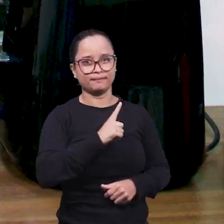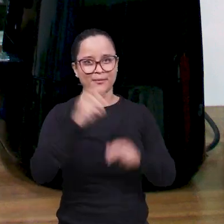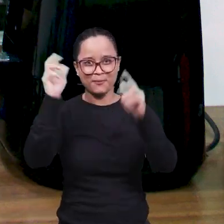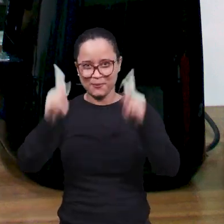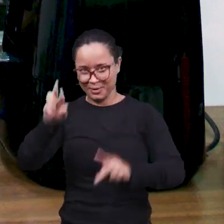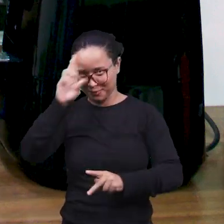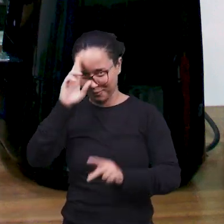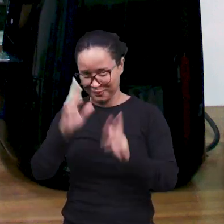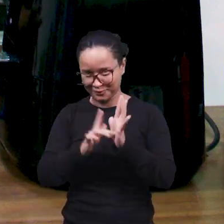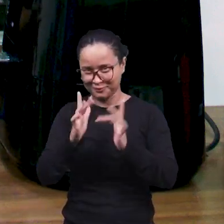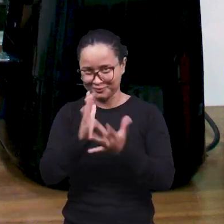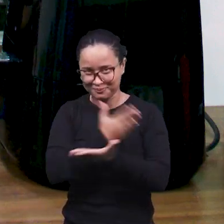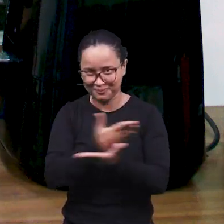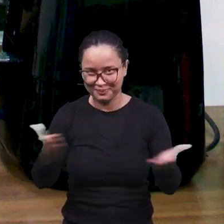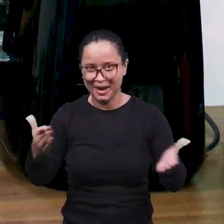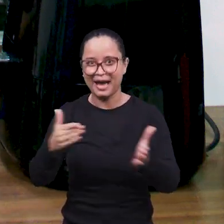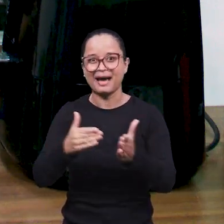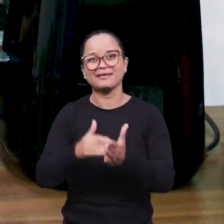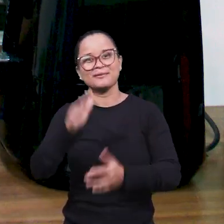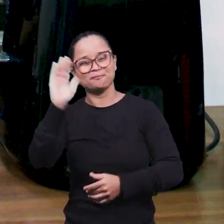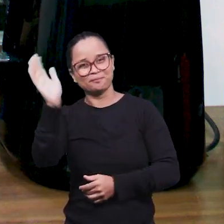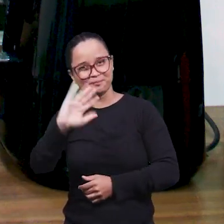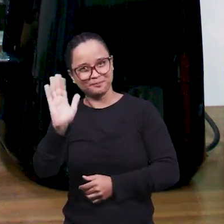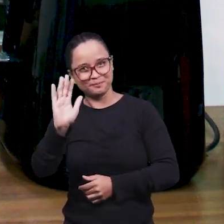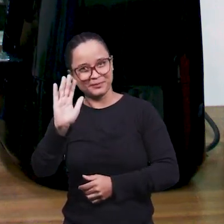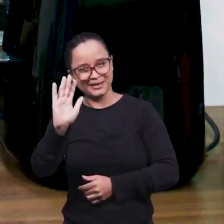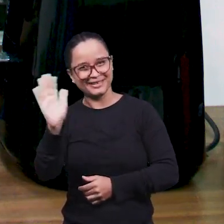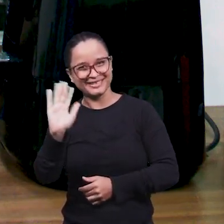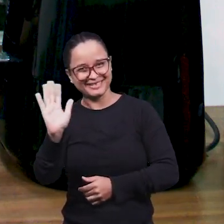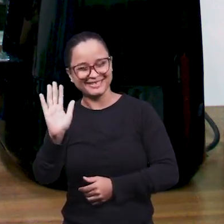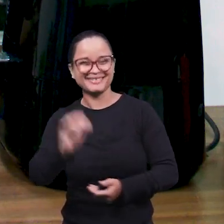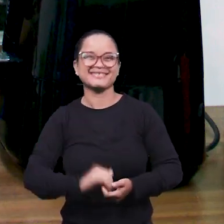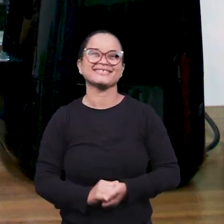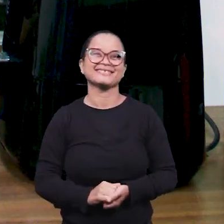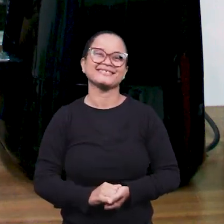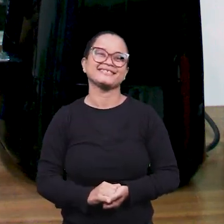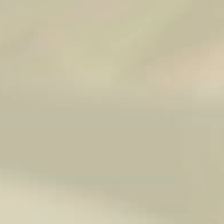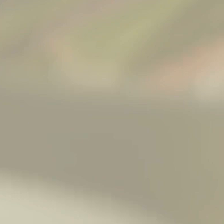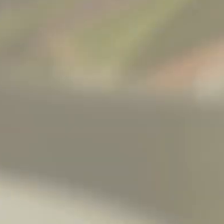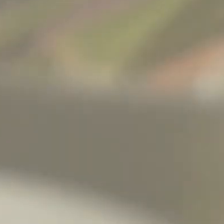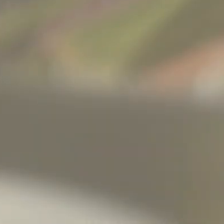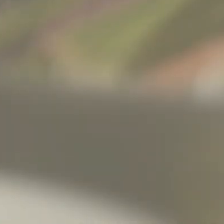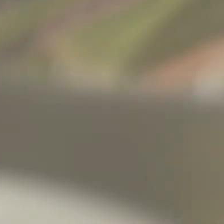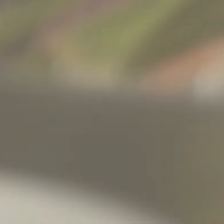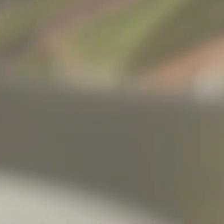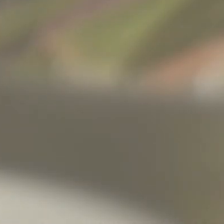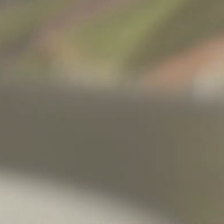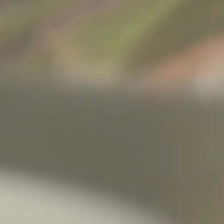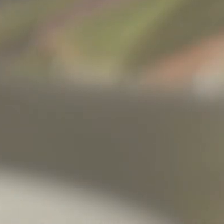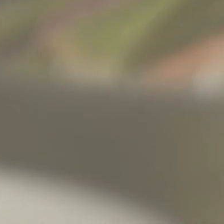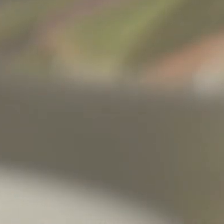do Senhor. Até o próximo programa. Até a próxima, gente.